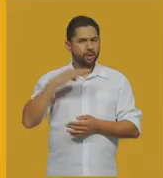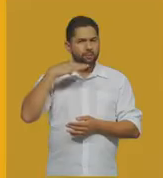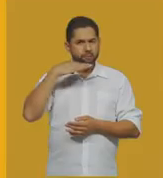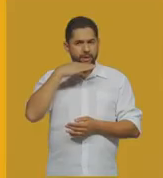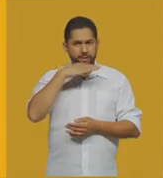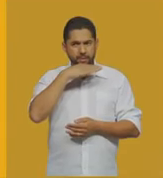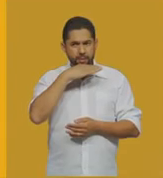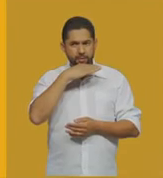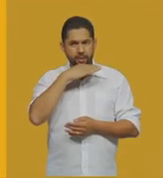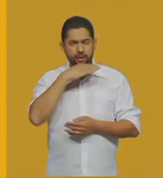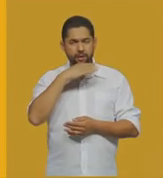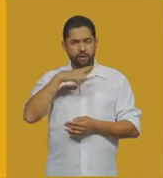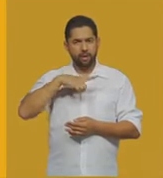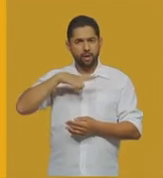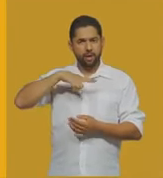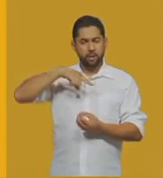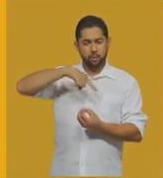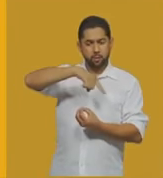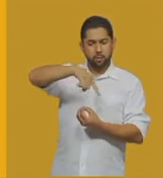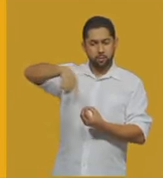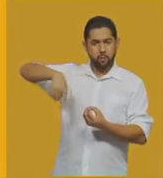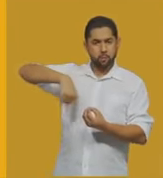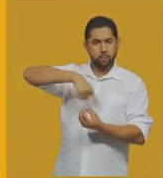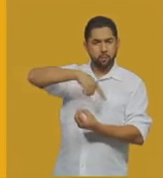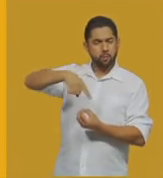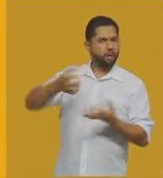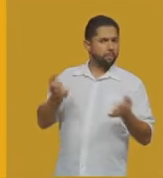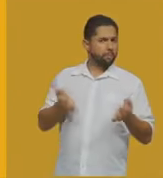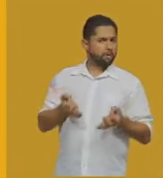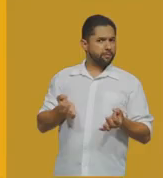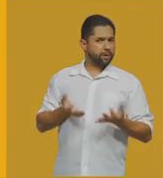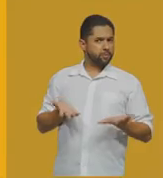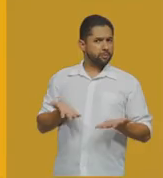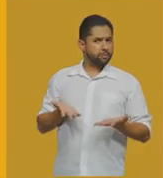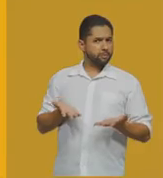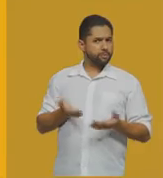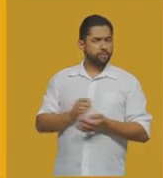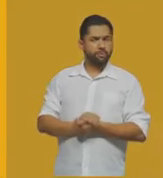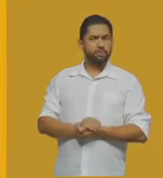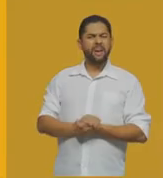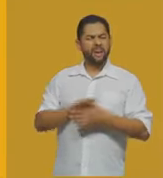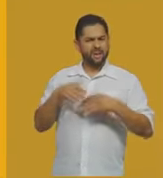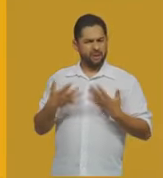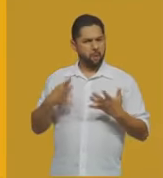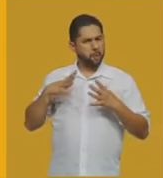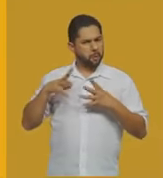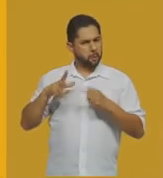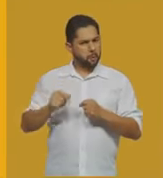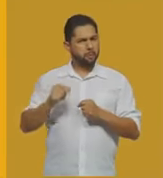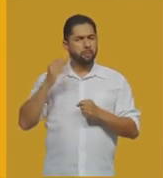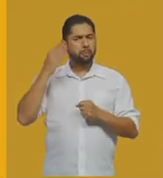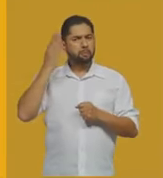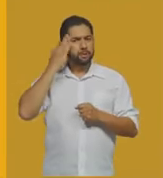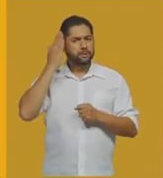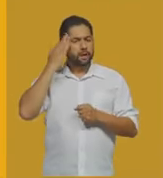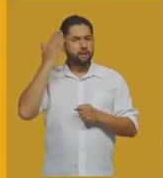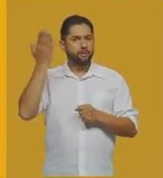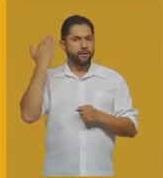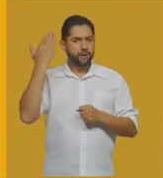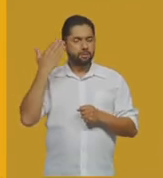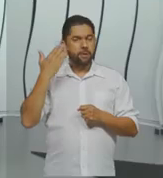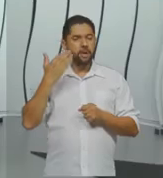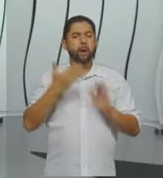planetas são circunferências. Essa questão da órbita ser uma circunferência, proposta inicialmente